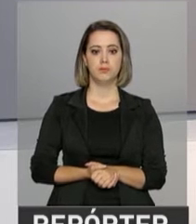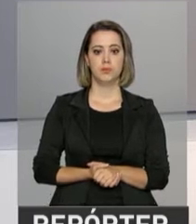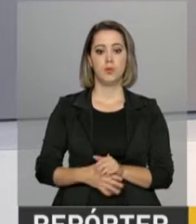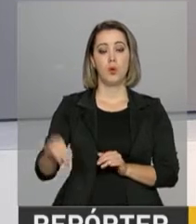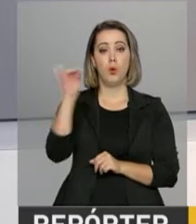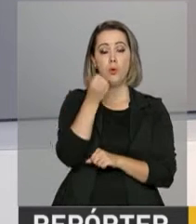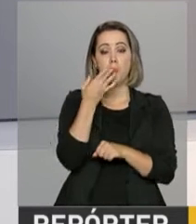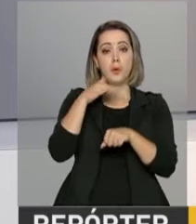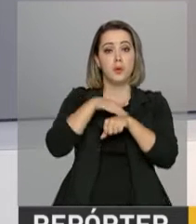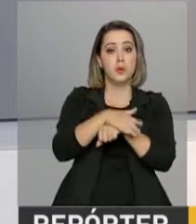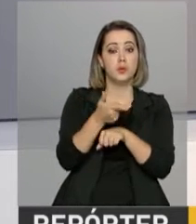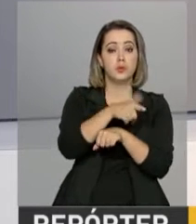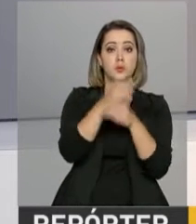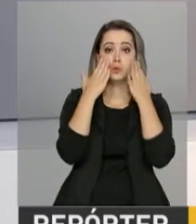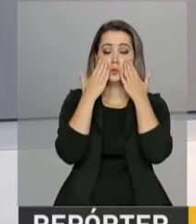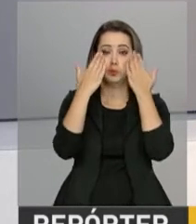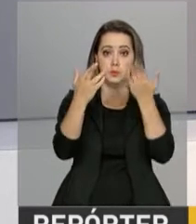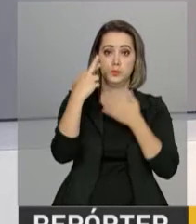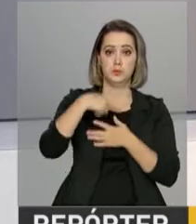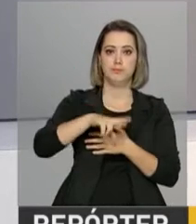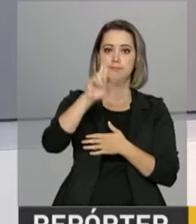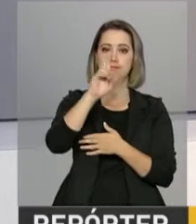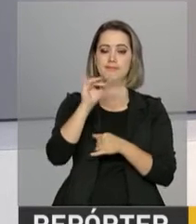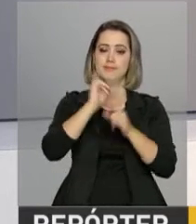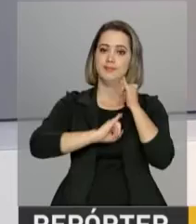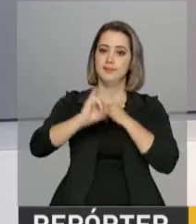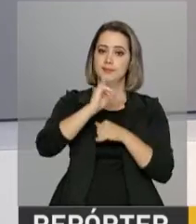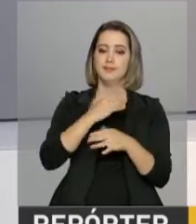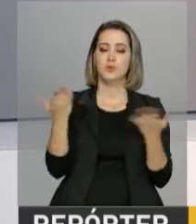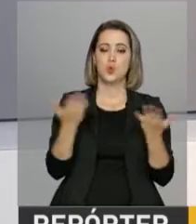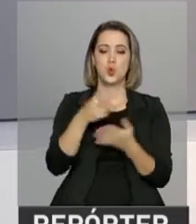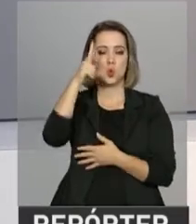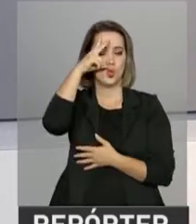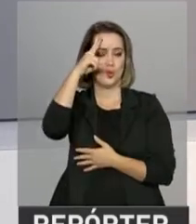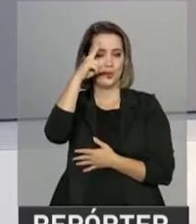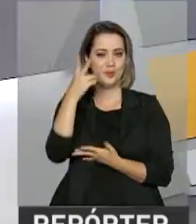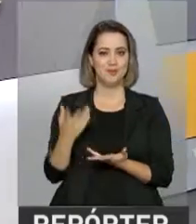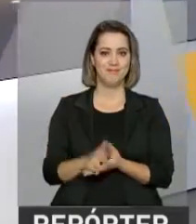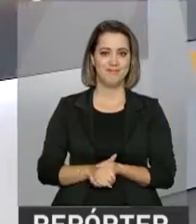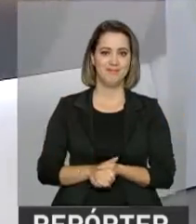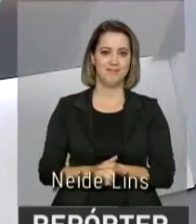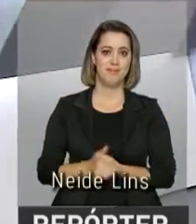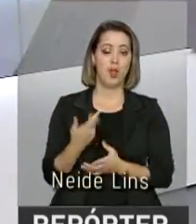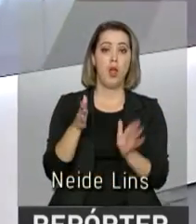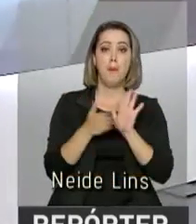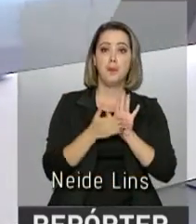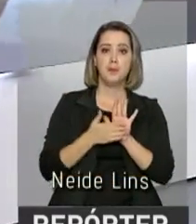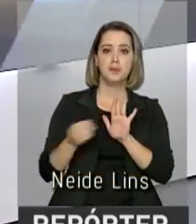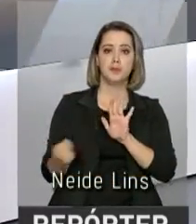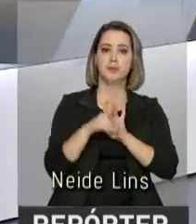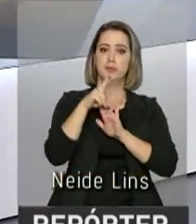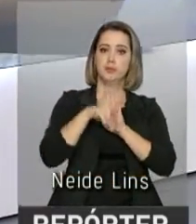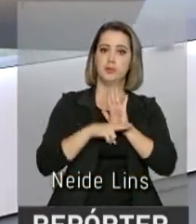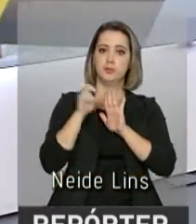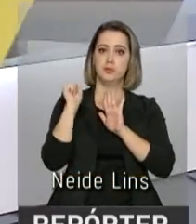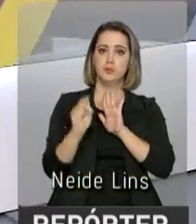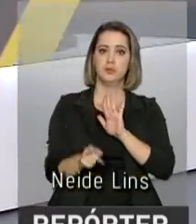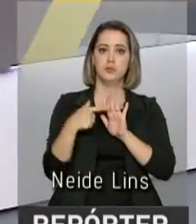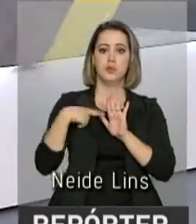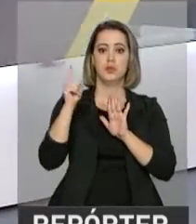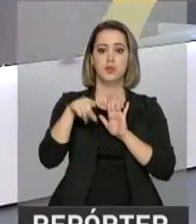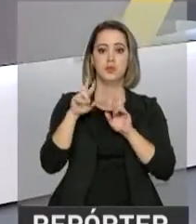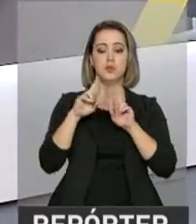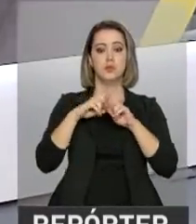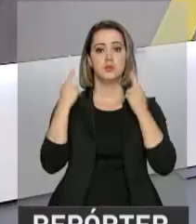Olá, boa noite. No ar, a última edição do Repórter NBR desta segunda-feira. A proposta de reforma da Previdência é tema de